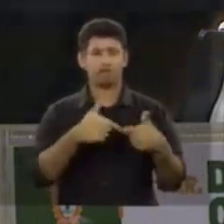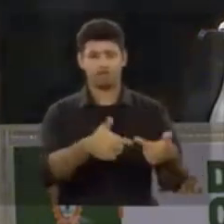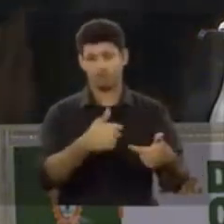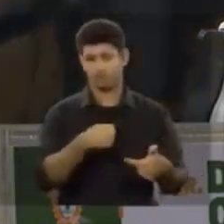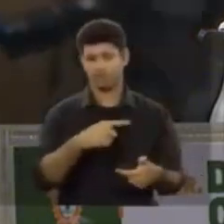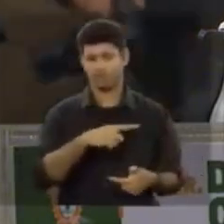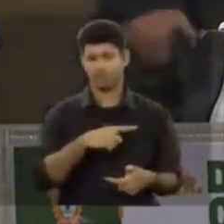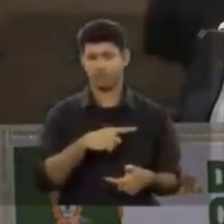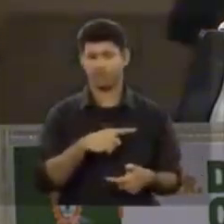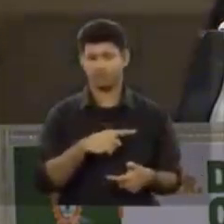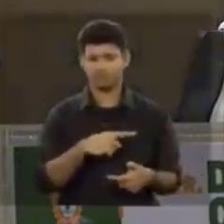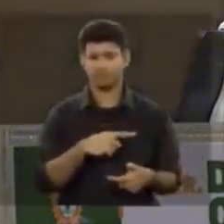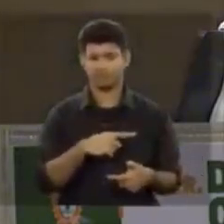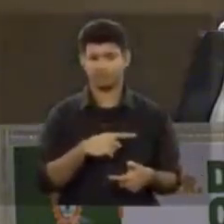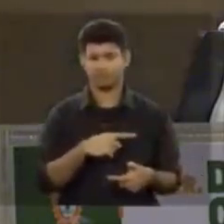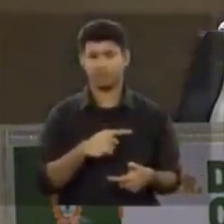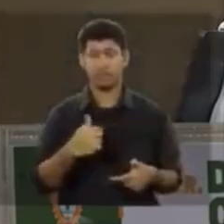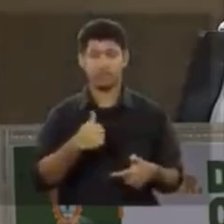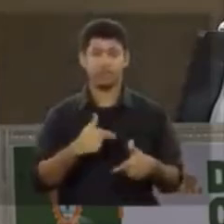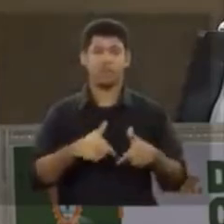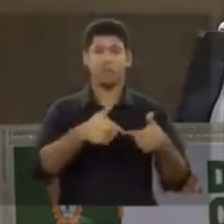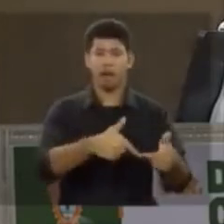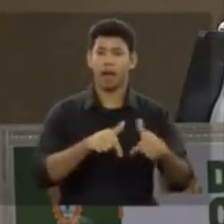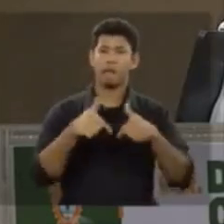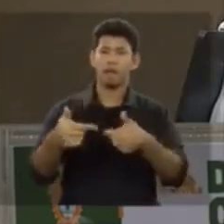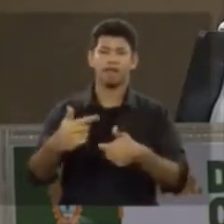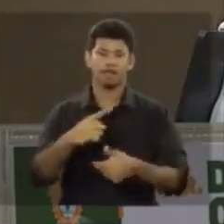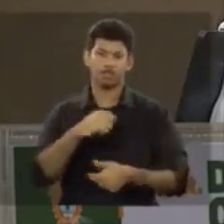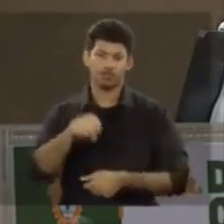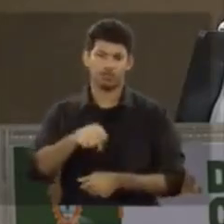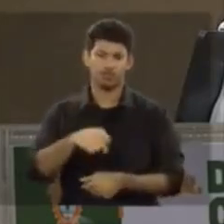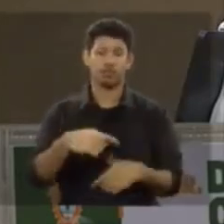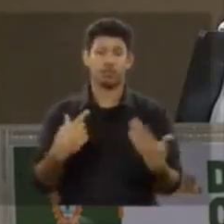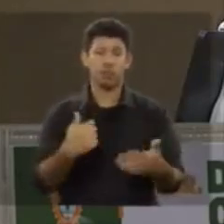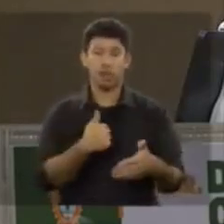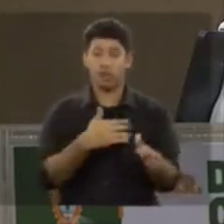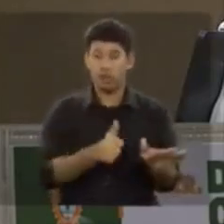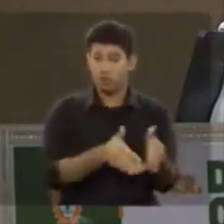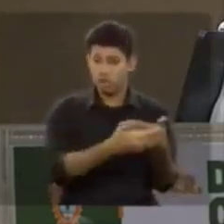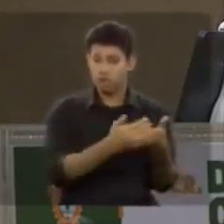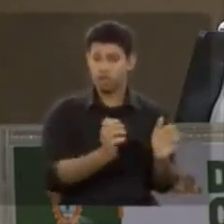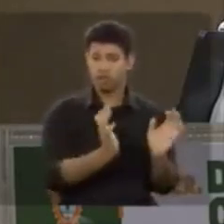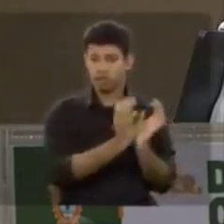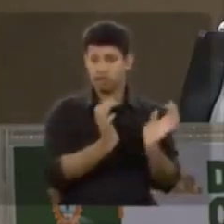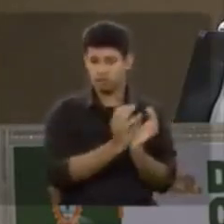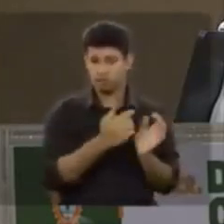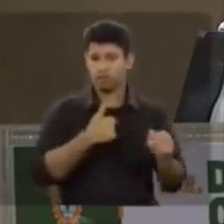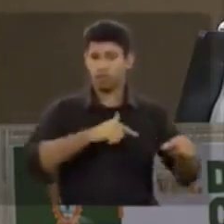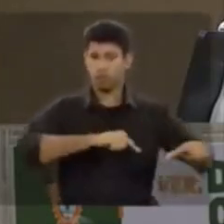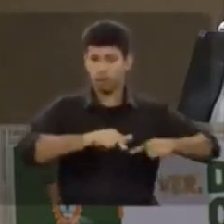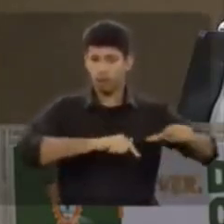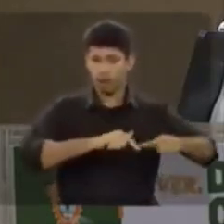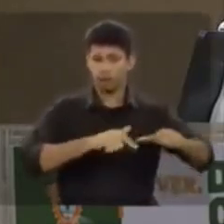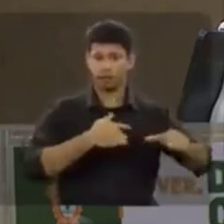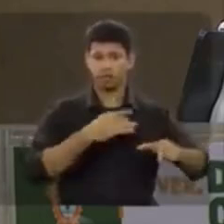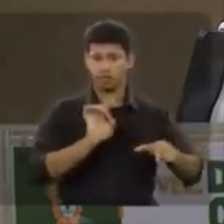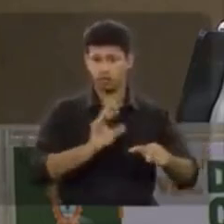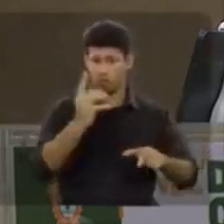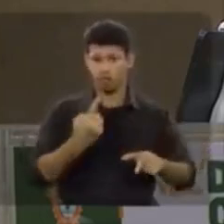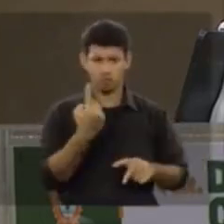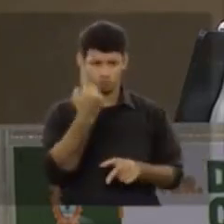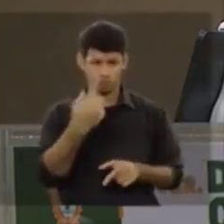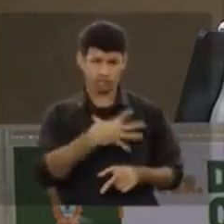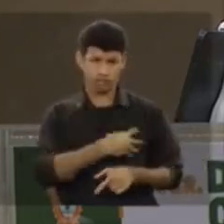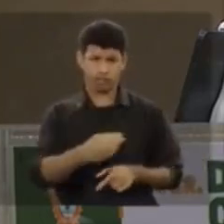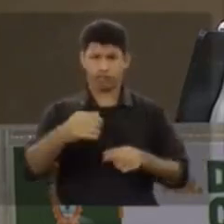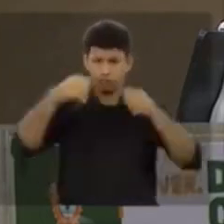fazendo eu posso falar que eu estou fazendo e no meu gabinete eu eu não tenho só um filho